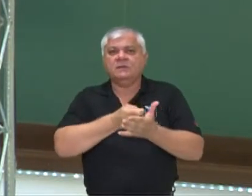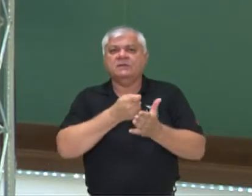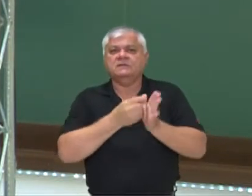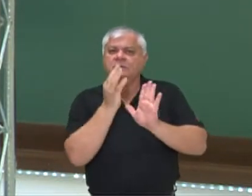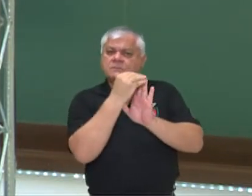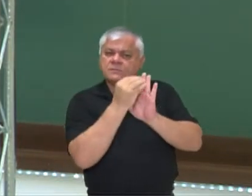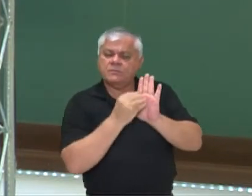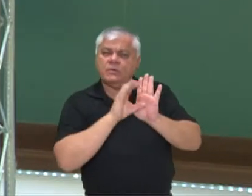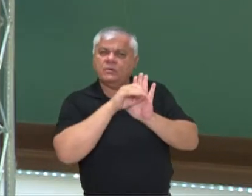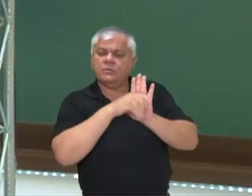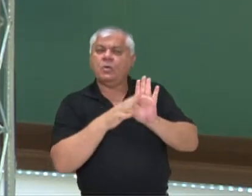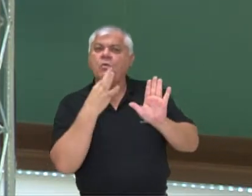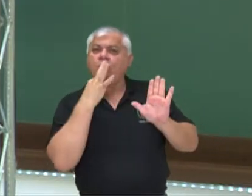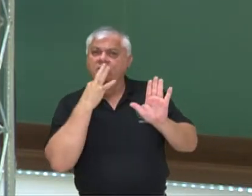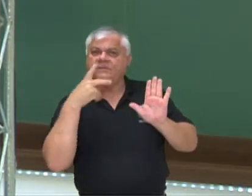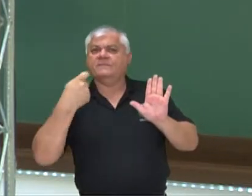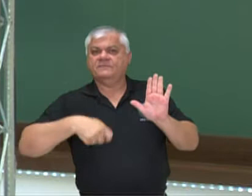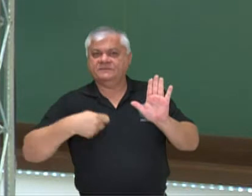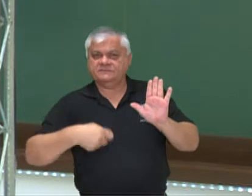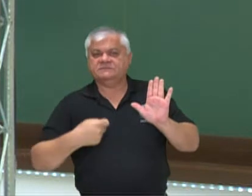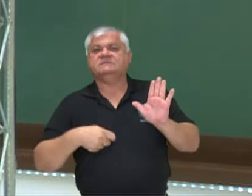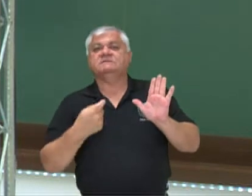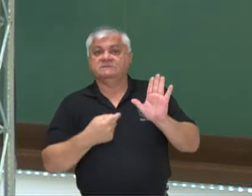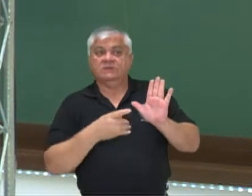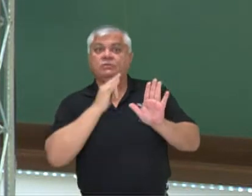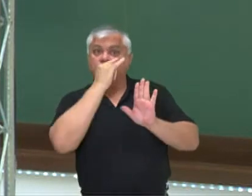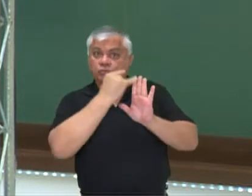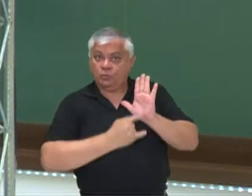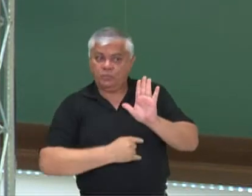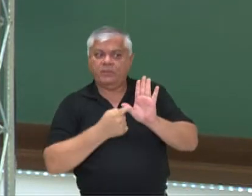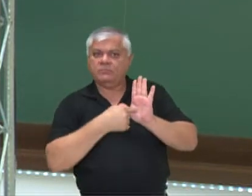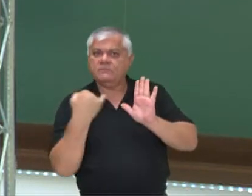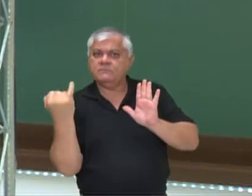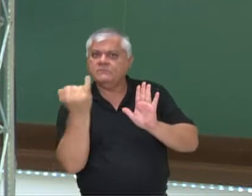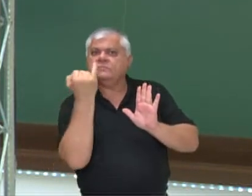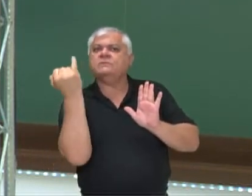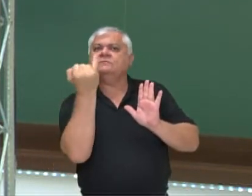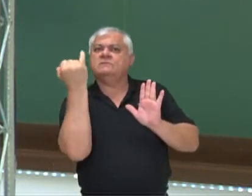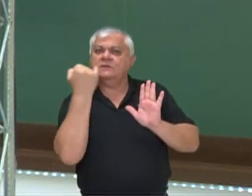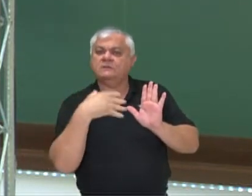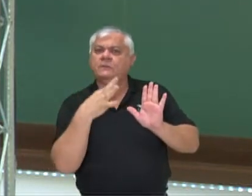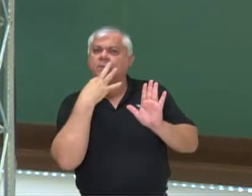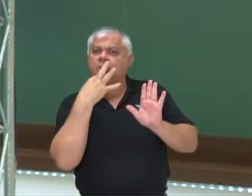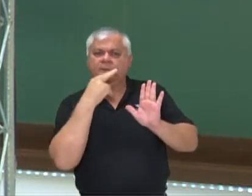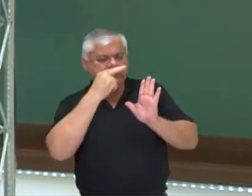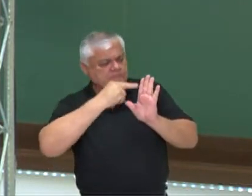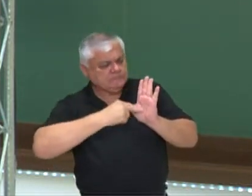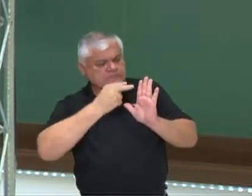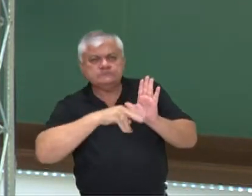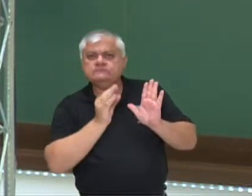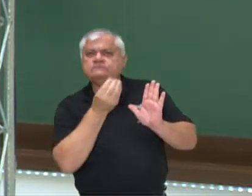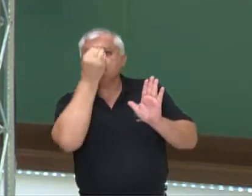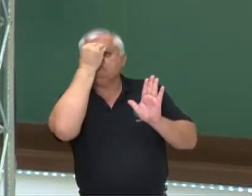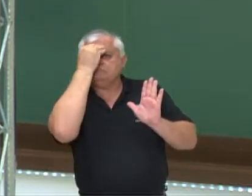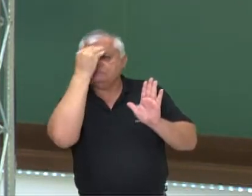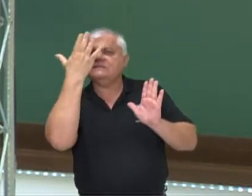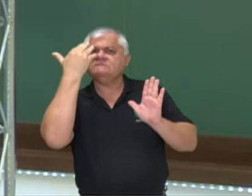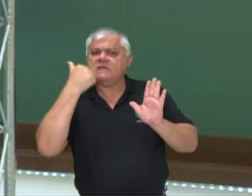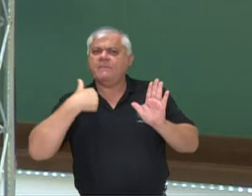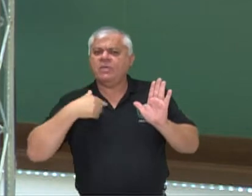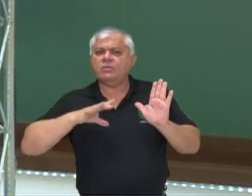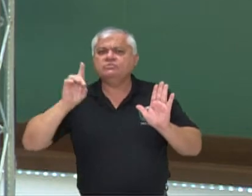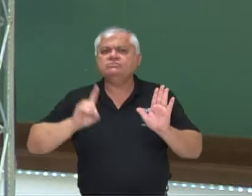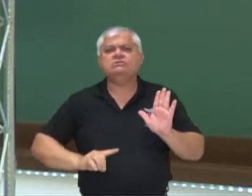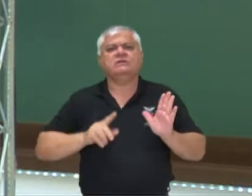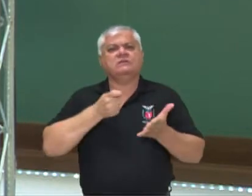no regimento escolar, esse documento produzido, importante nesse documento da escola, e que traz os nossos direitos